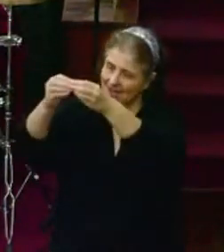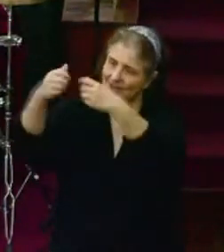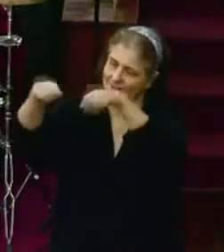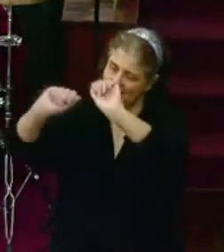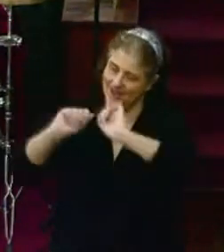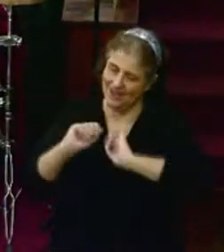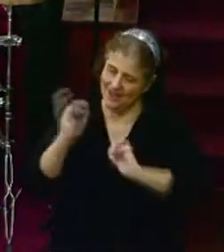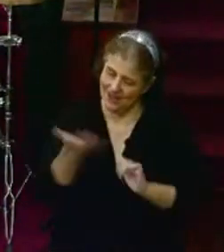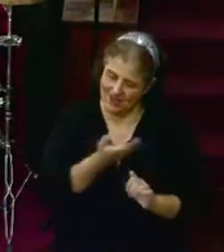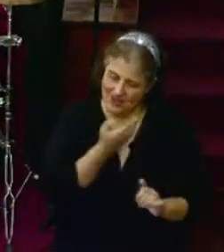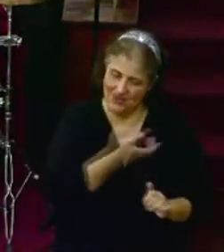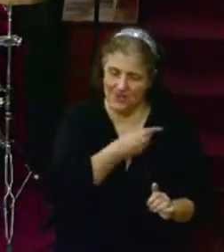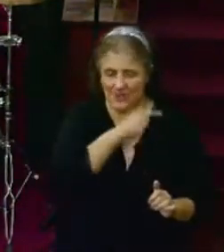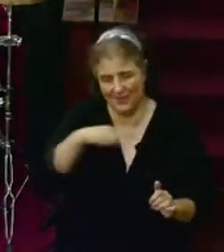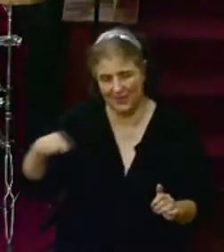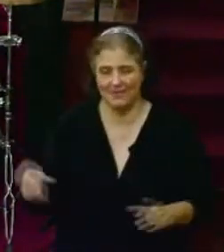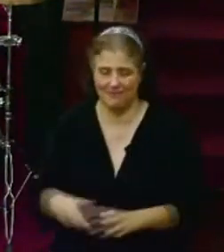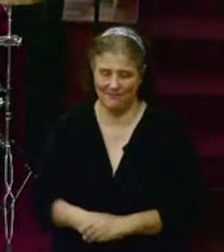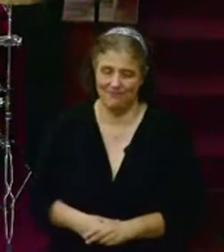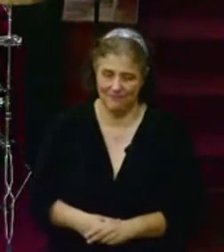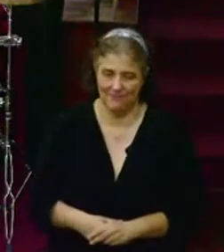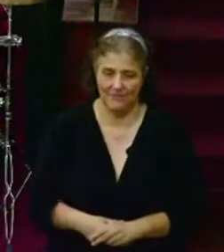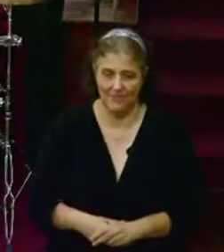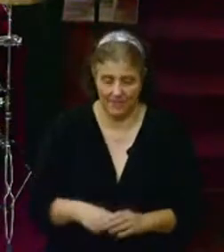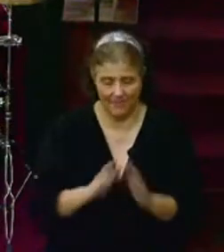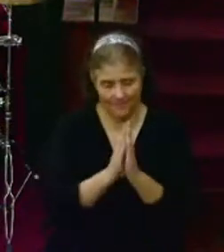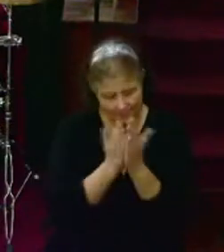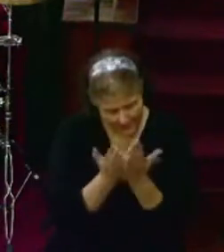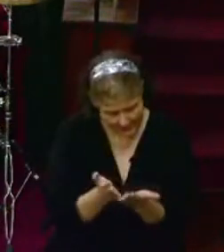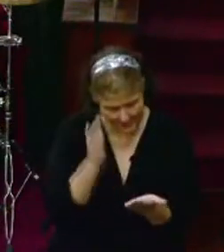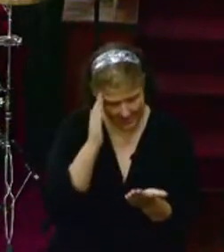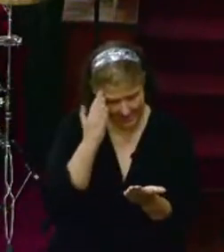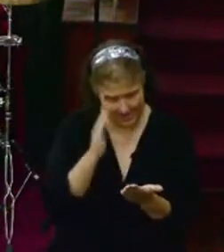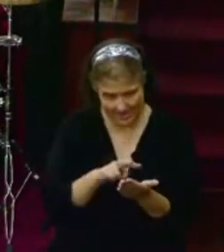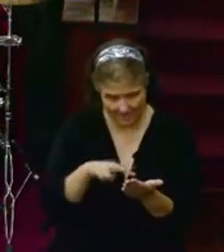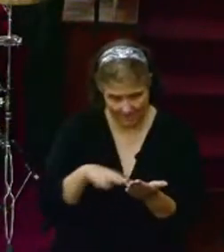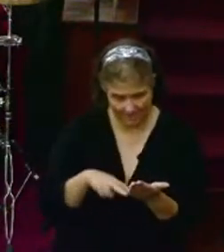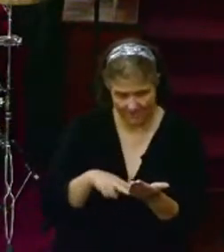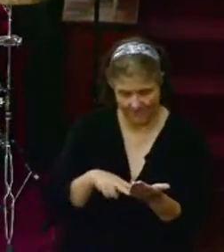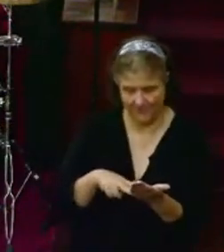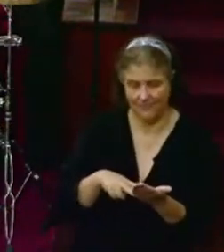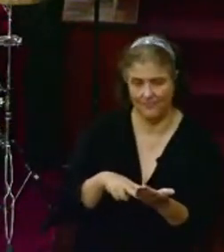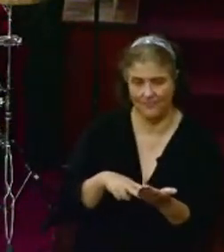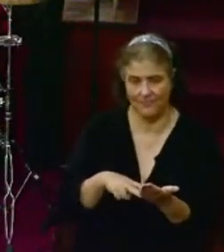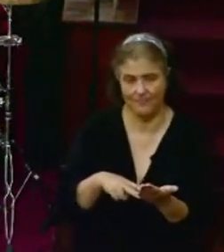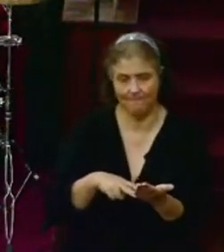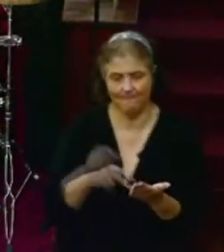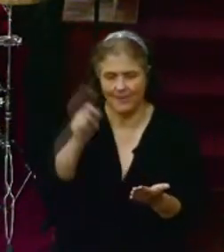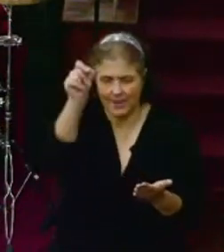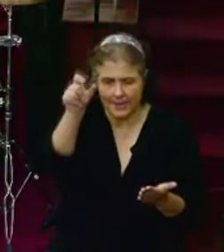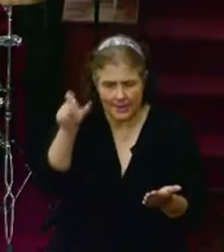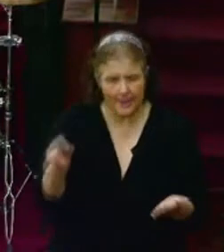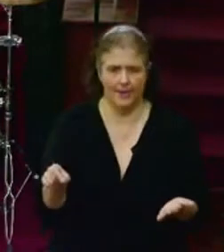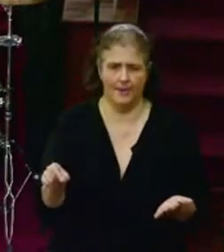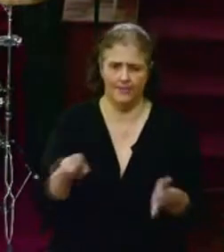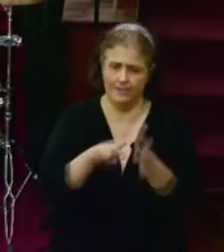Salvador. Portanto, à luz desse texto, nós meditaremos nessa noite sobre quem é digno.